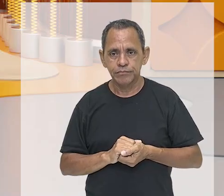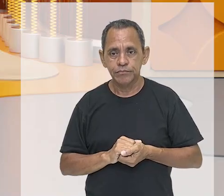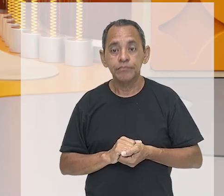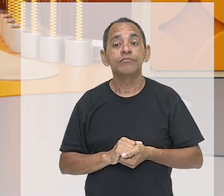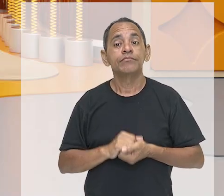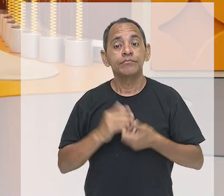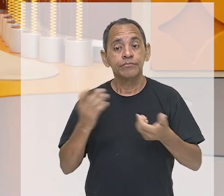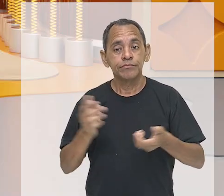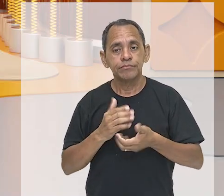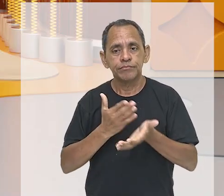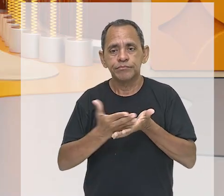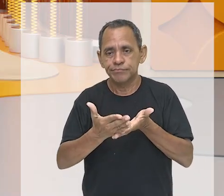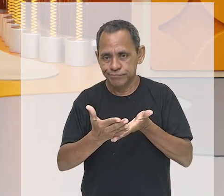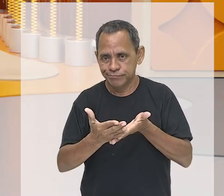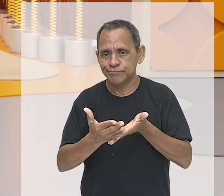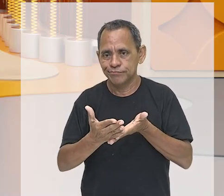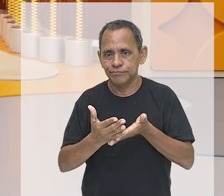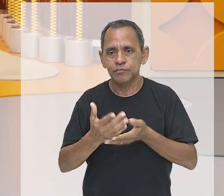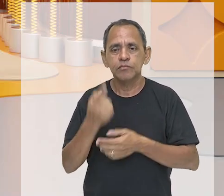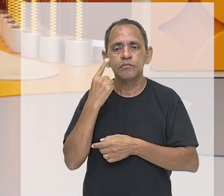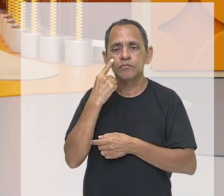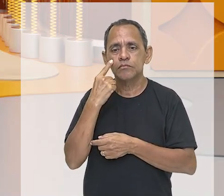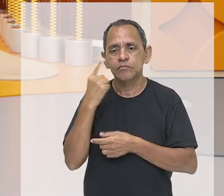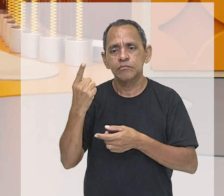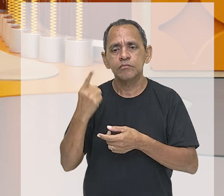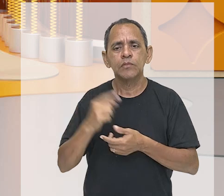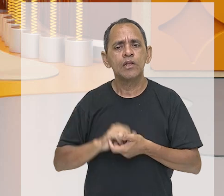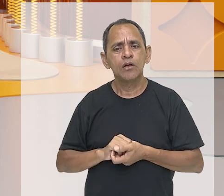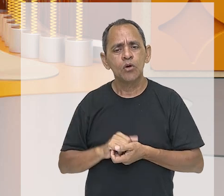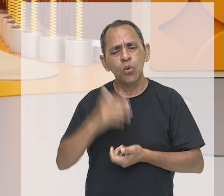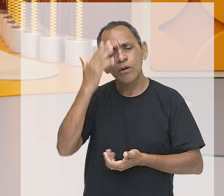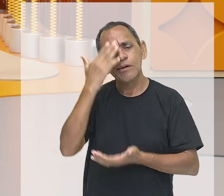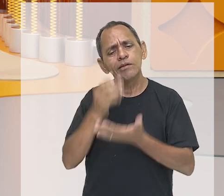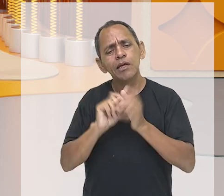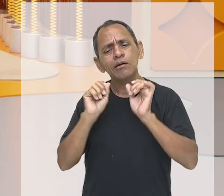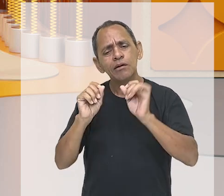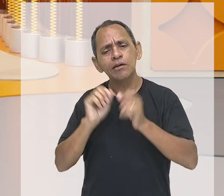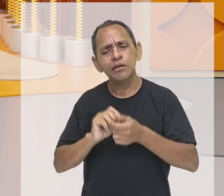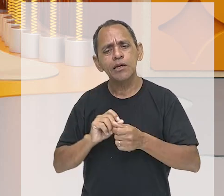Então, gente, a partir desse vídeo a gente observa a concepção de trabalho em cada